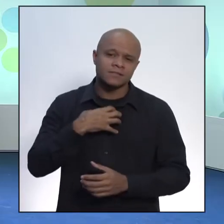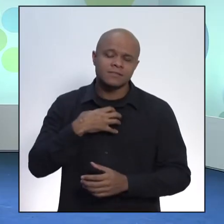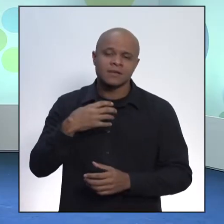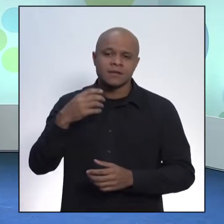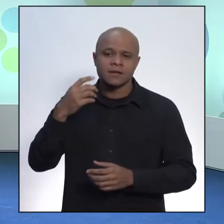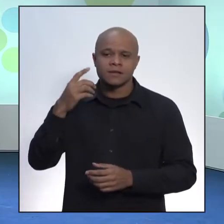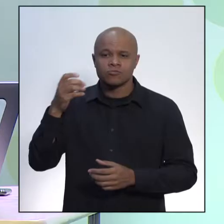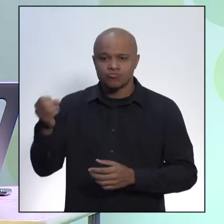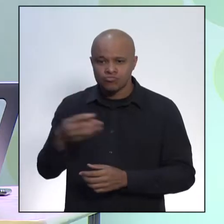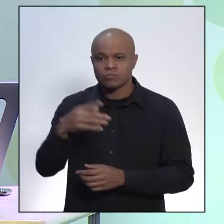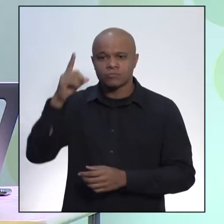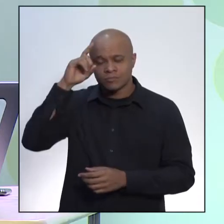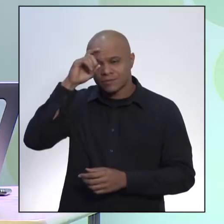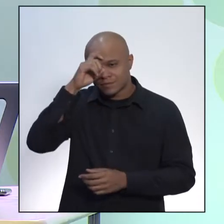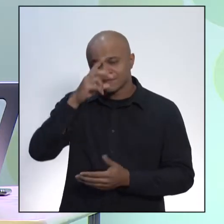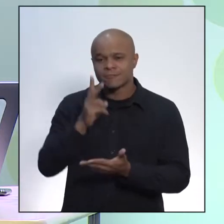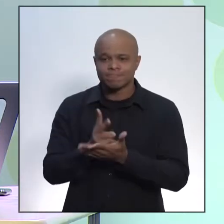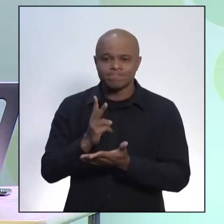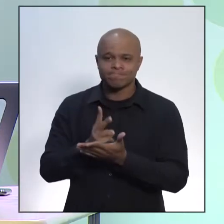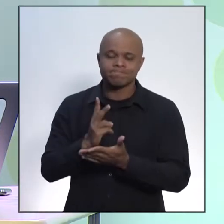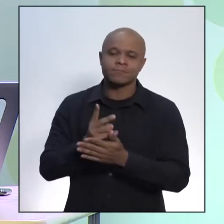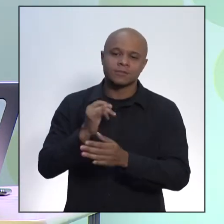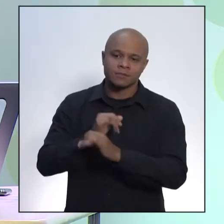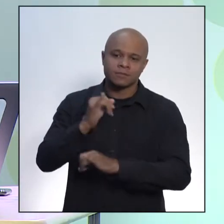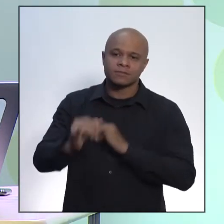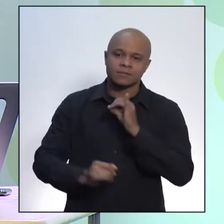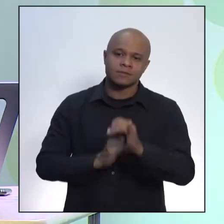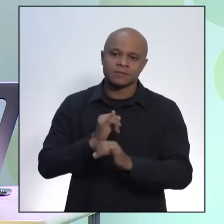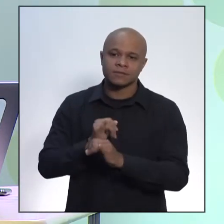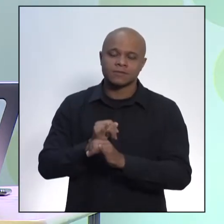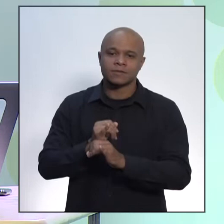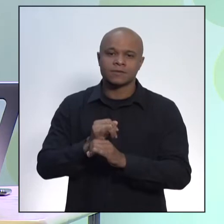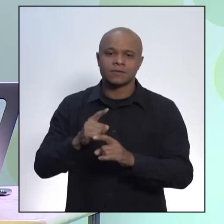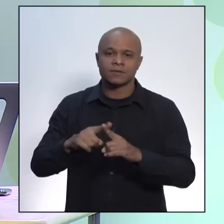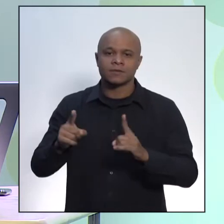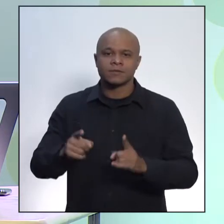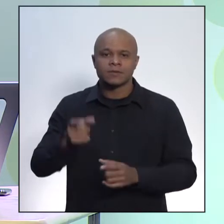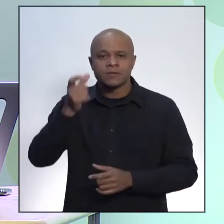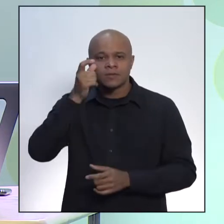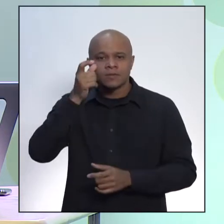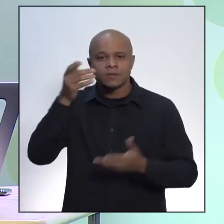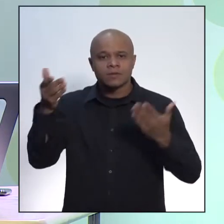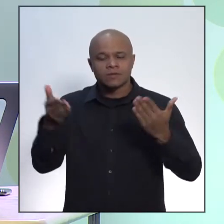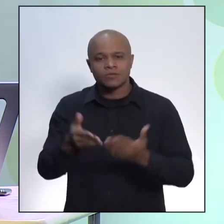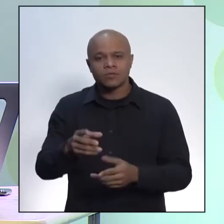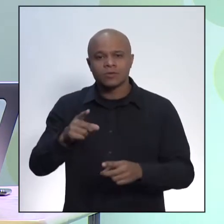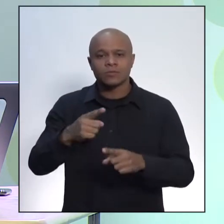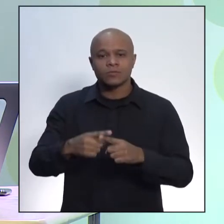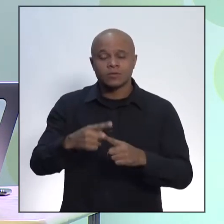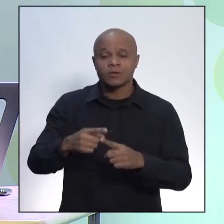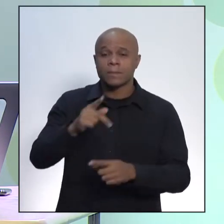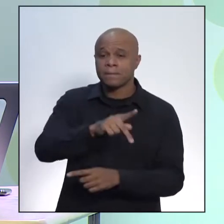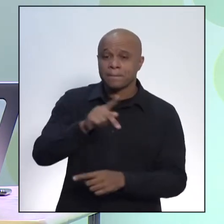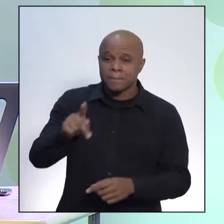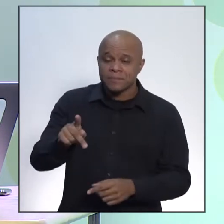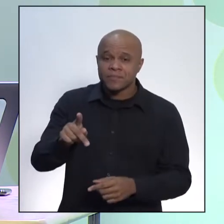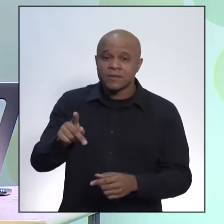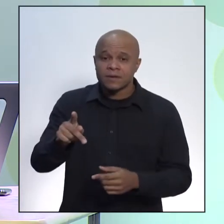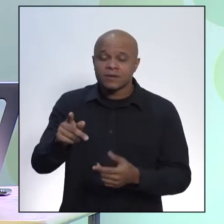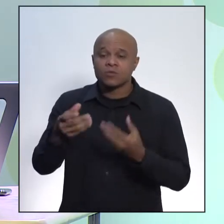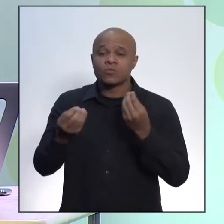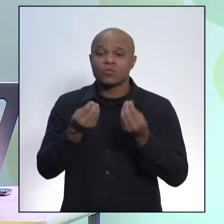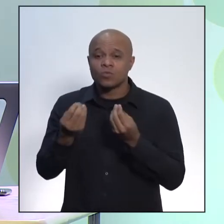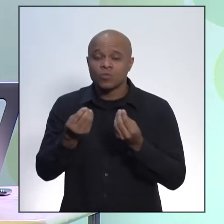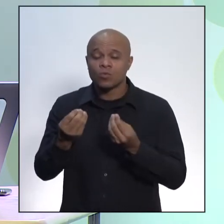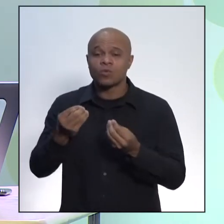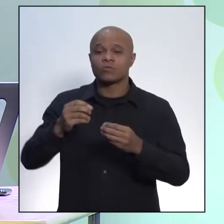mundo, mas cada um fala a partir de um recorte. E o nosso recorte é olhar a partir da perspectiva, evidentemente, do professor e como que esse professor está lidando